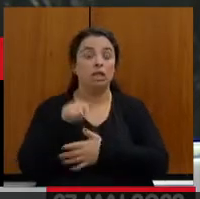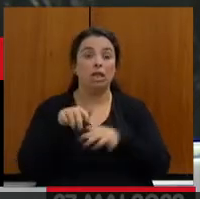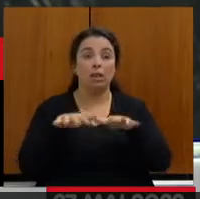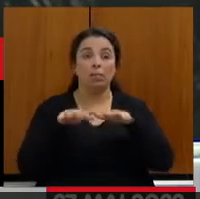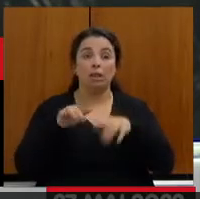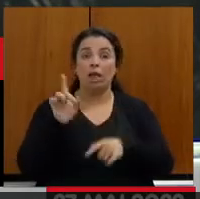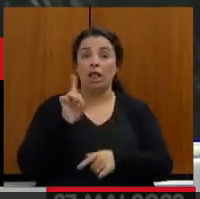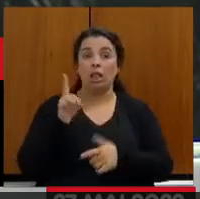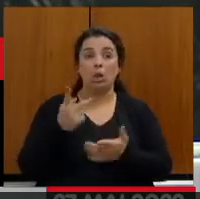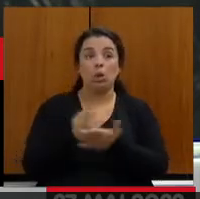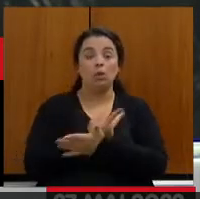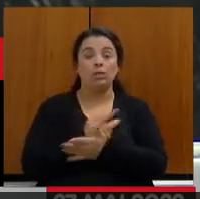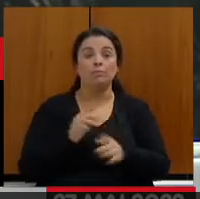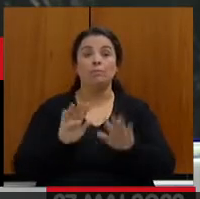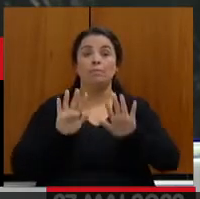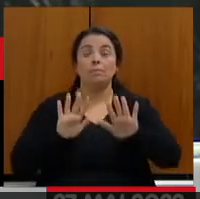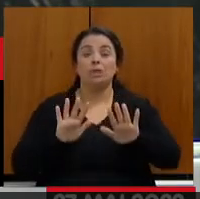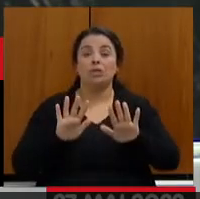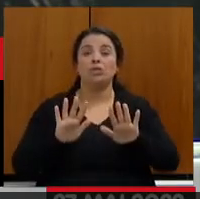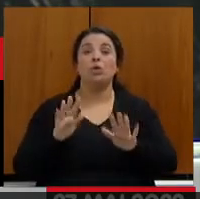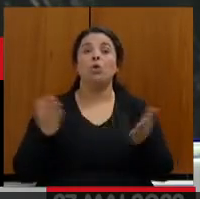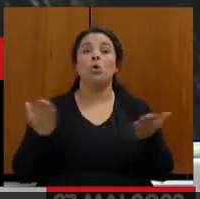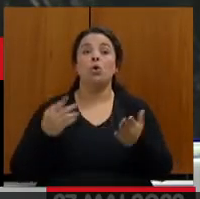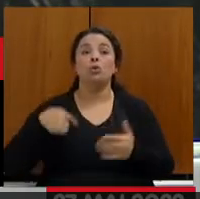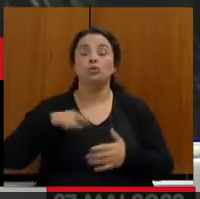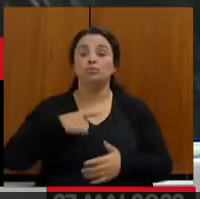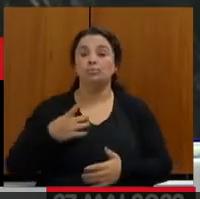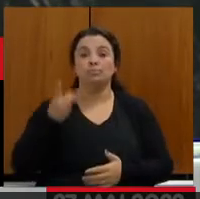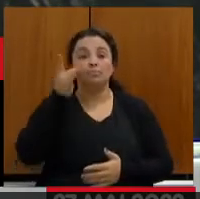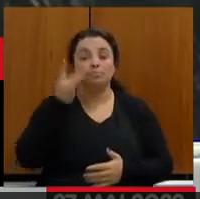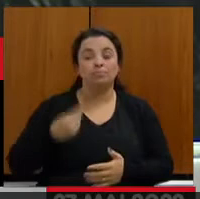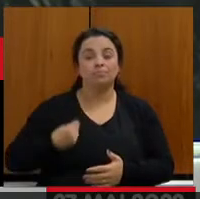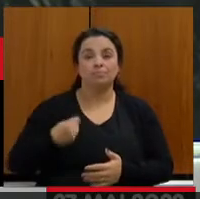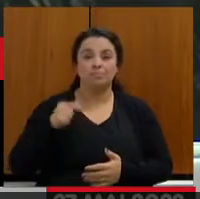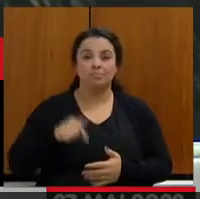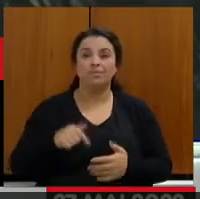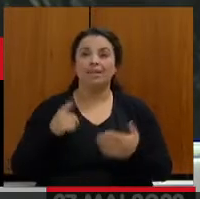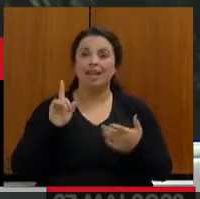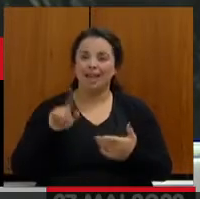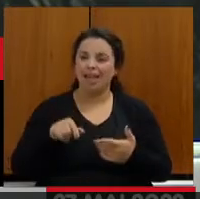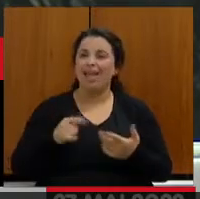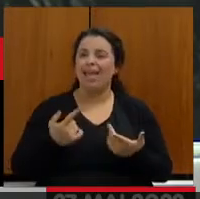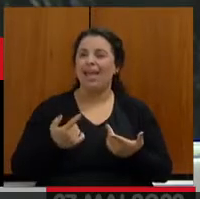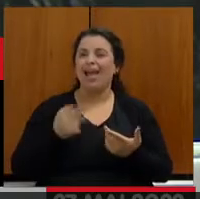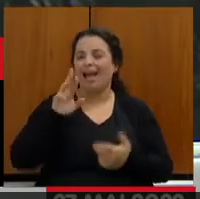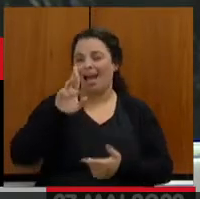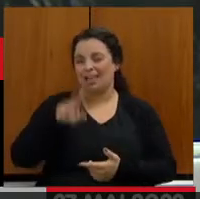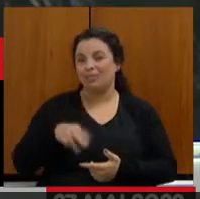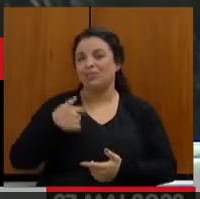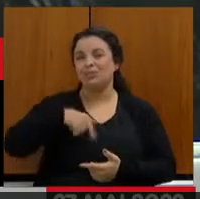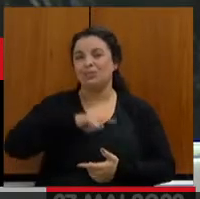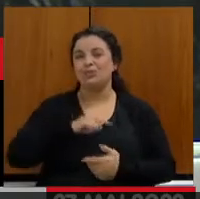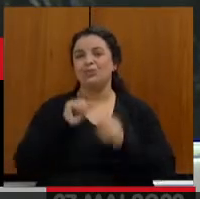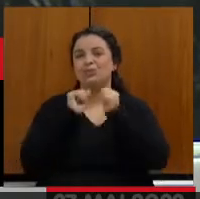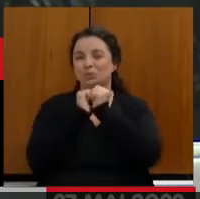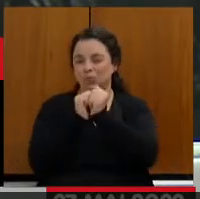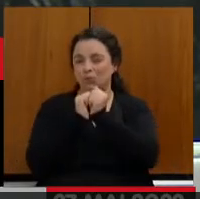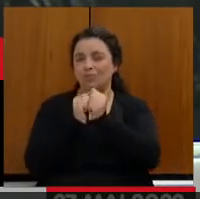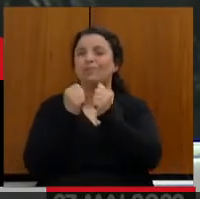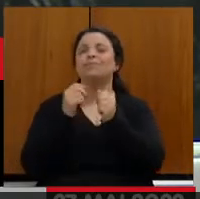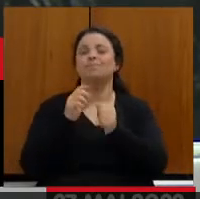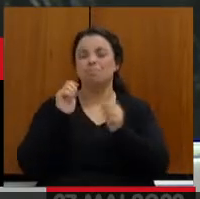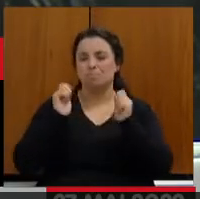é motivos que nós juntas sempre venceremos e eu gostaria que vocês pudessem ter essa consciência